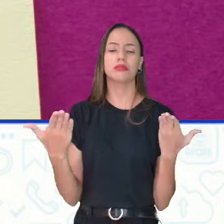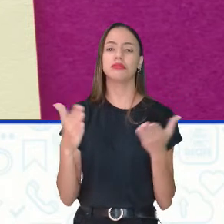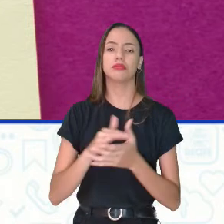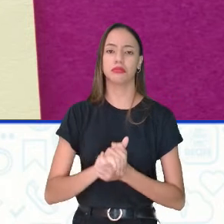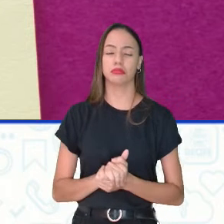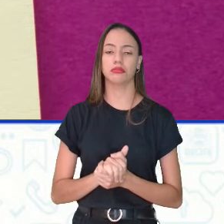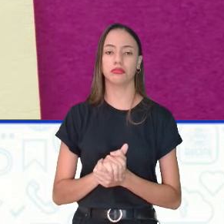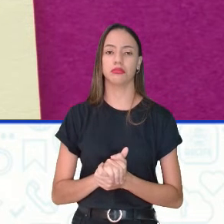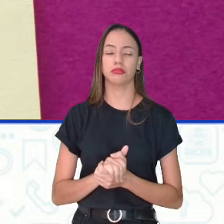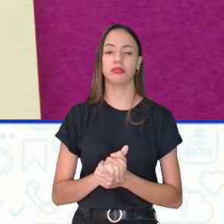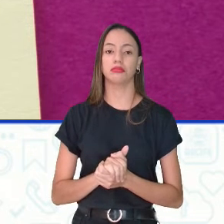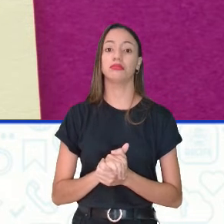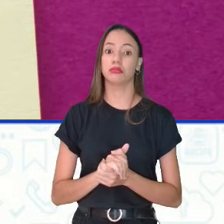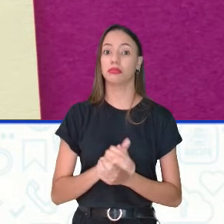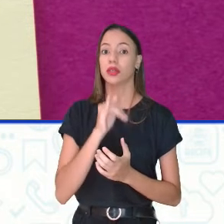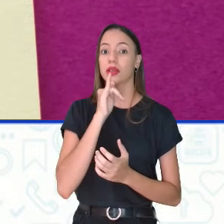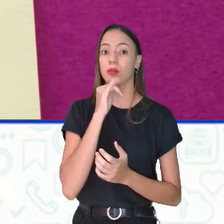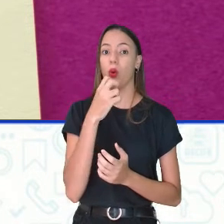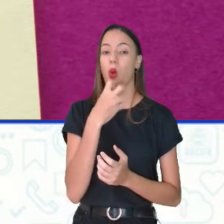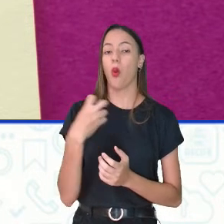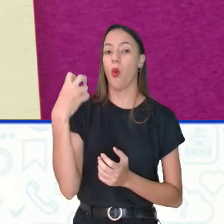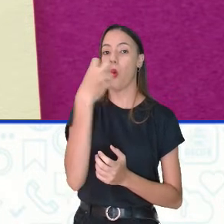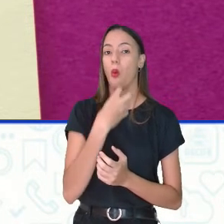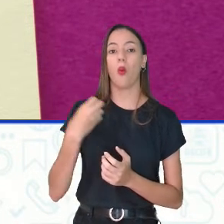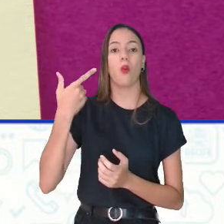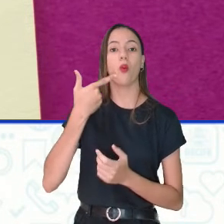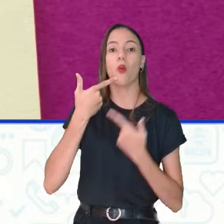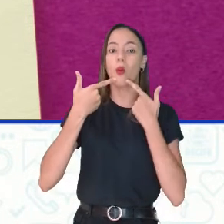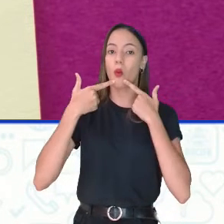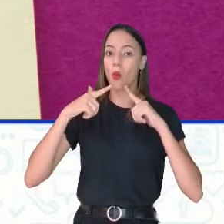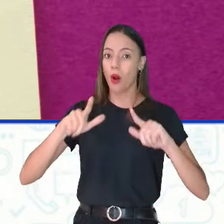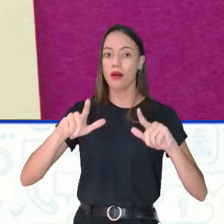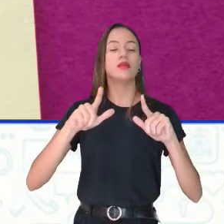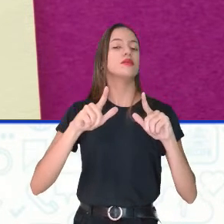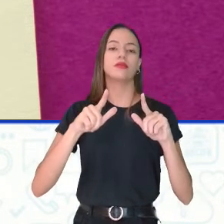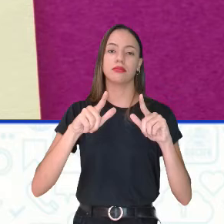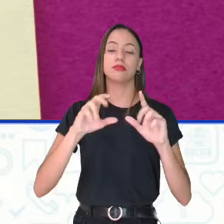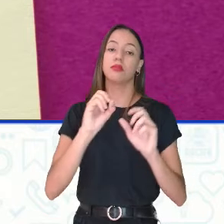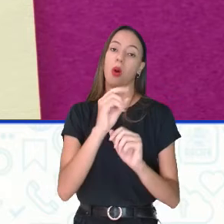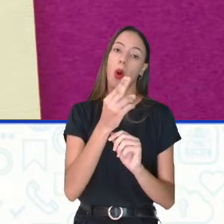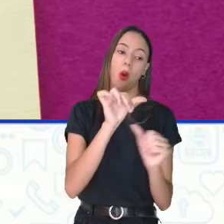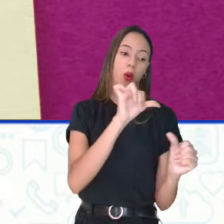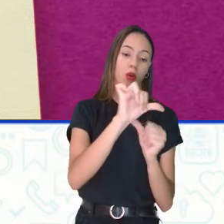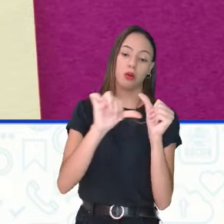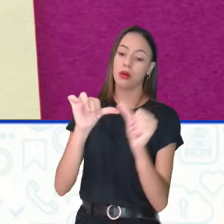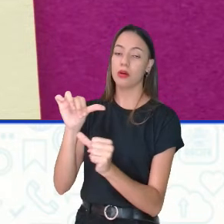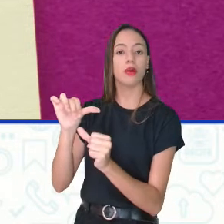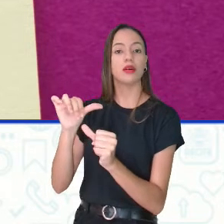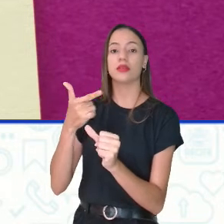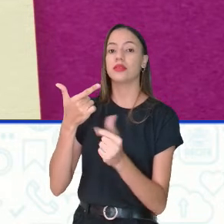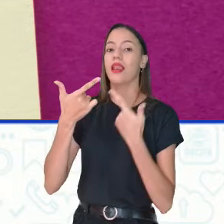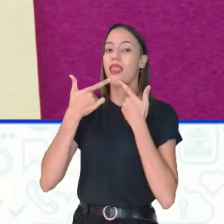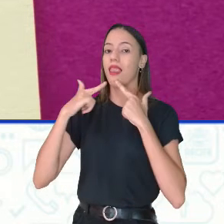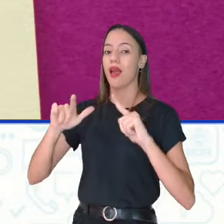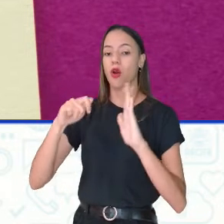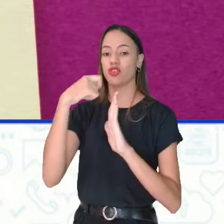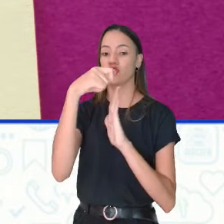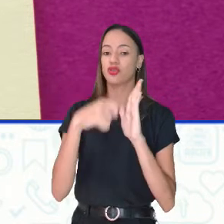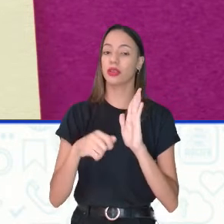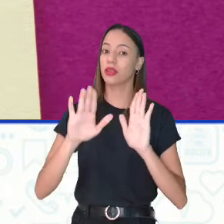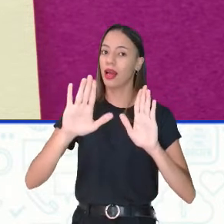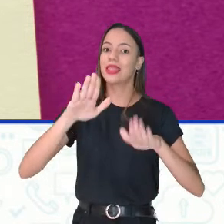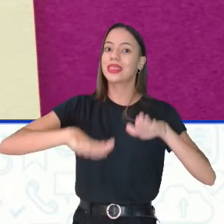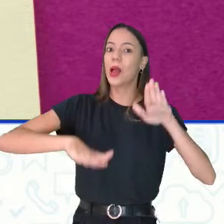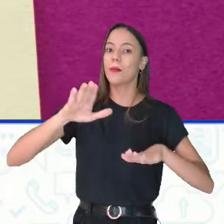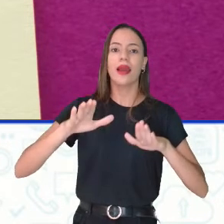a produção na linguagem oral, mas pode ser transformada em linguagem escrita, a depender do meio